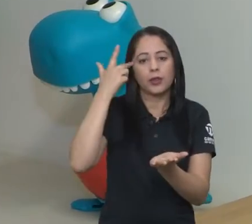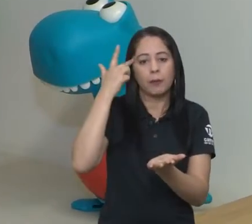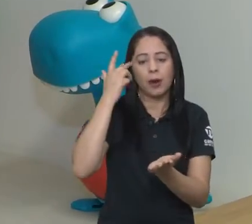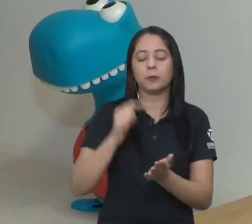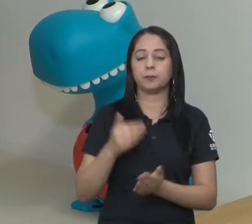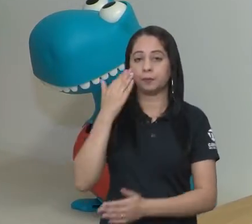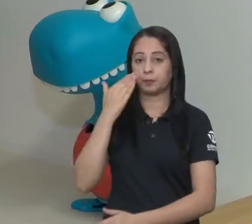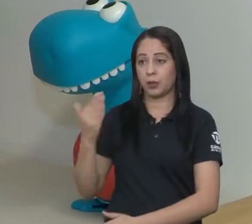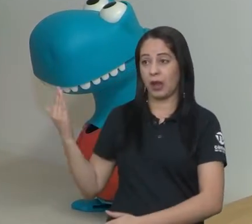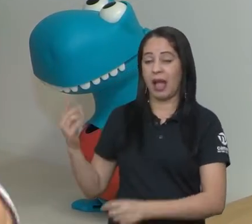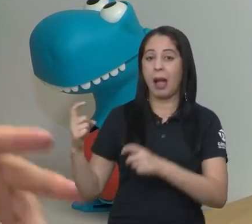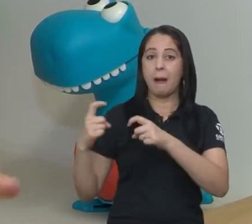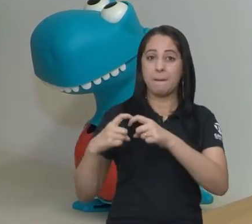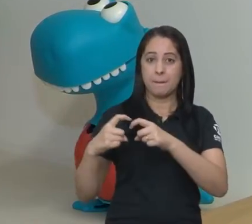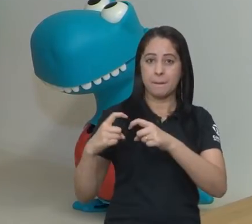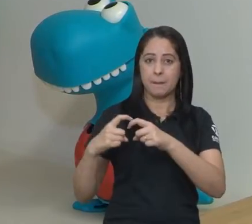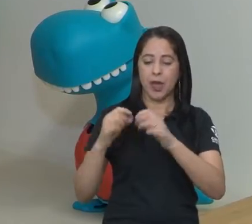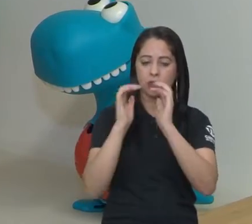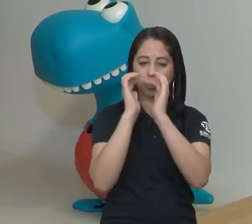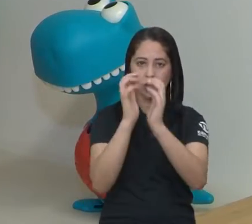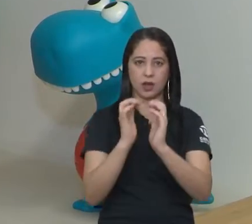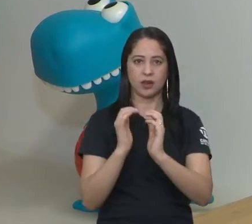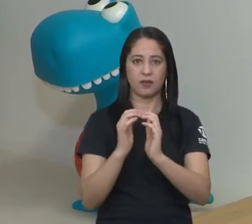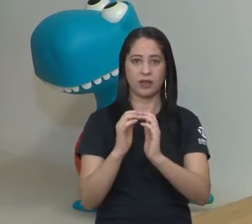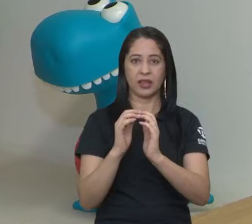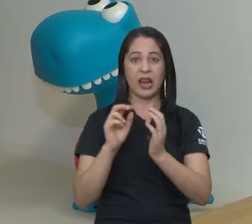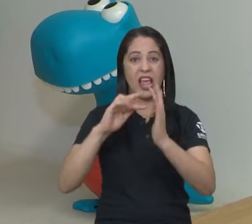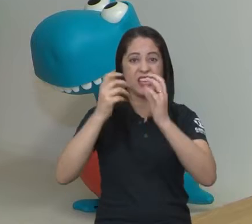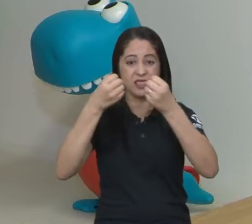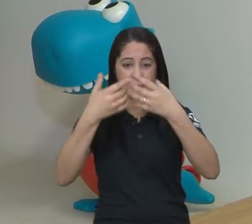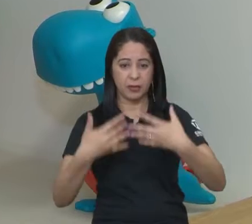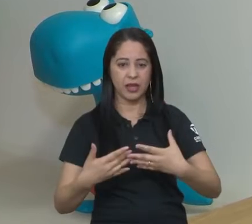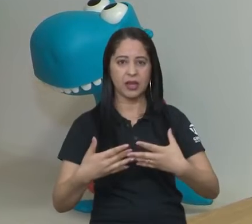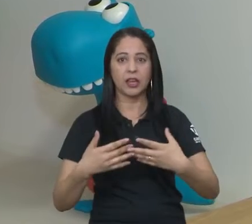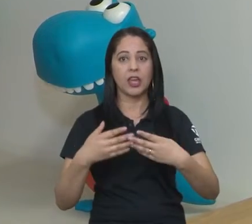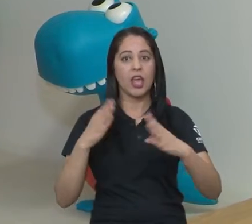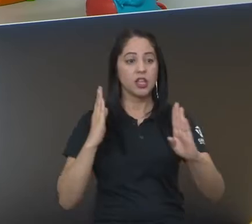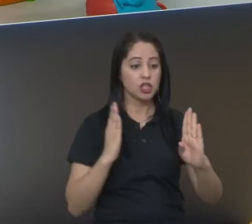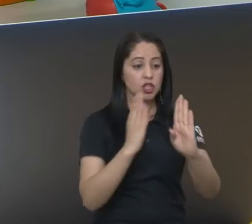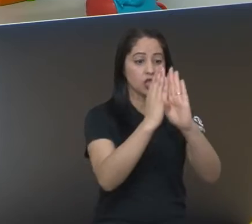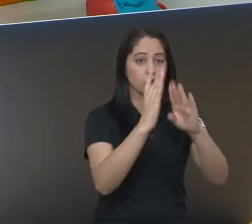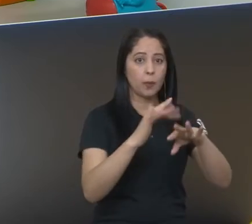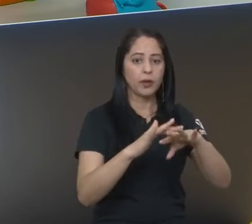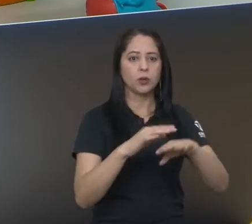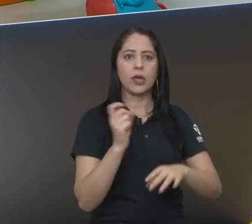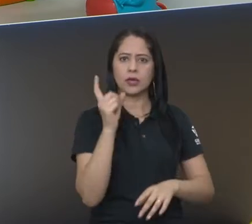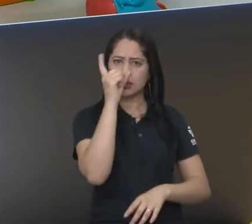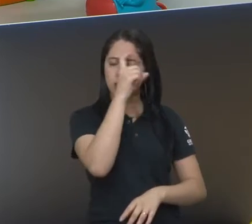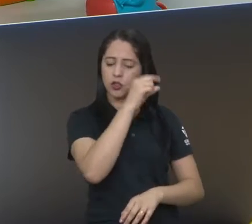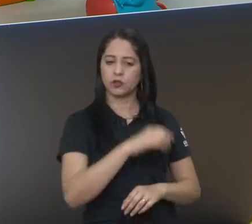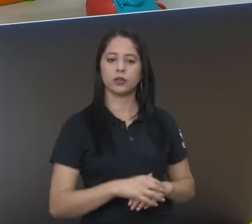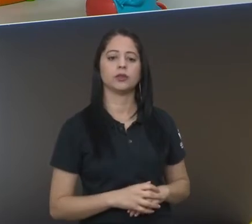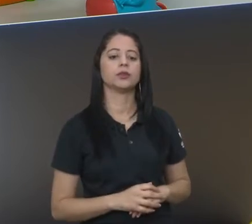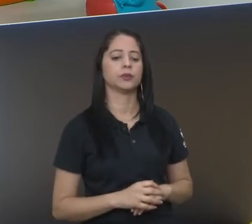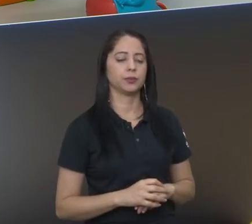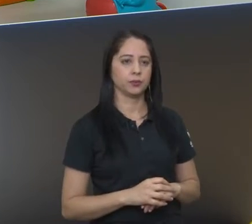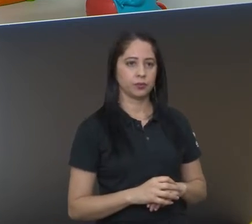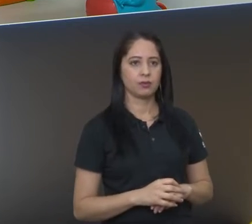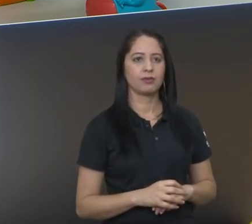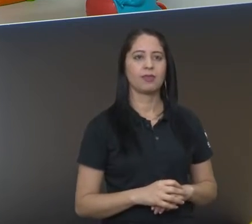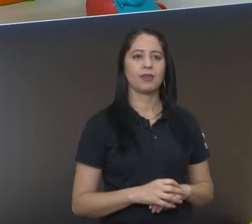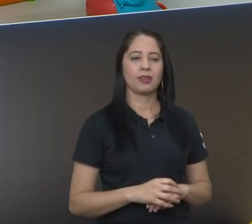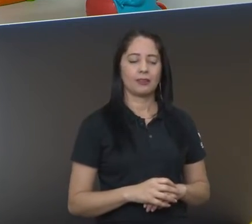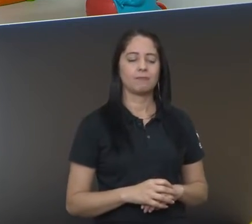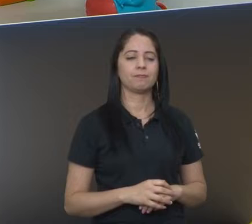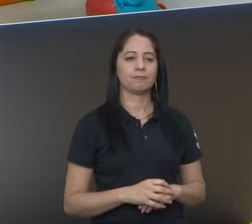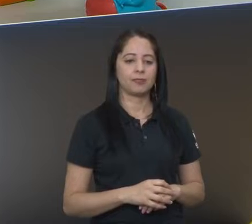Segundo esta neurologista pediátrica, a doença é de difícil diagnóstico. Um dos grandes desafios quando a gente fala de